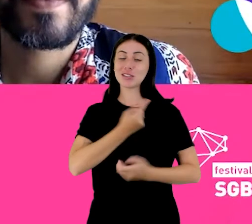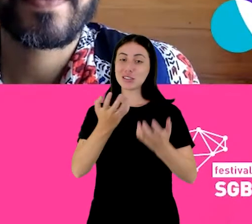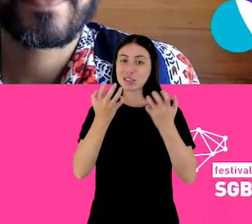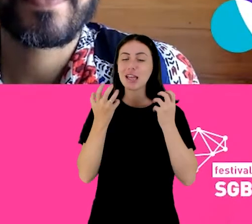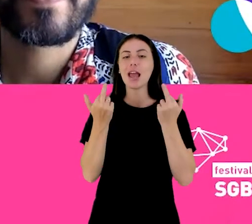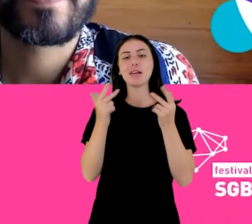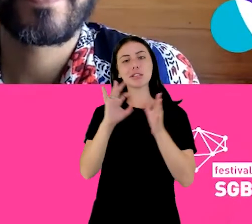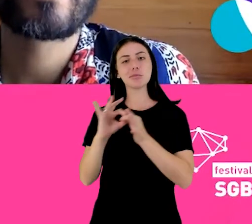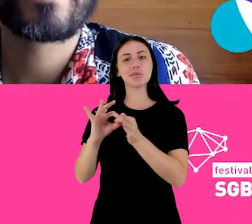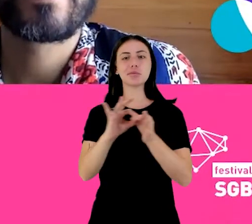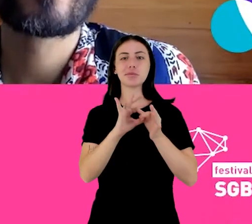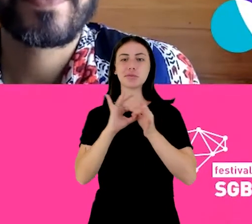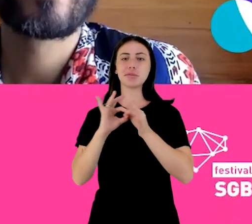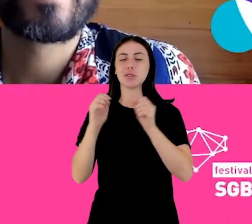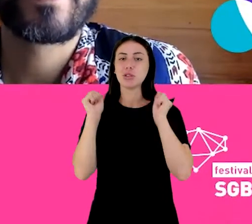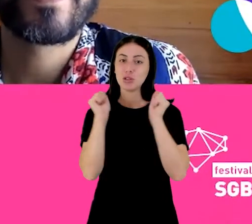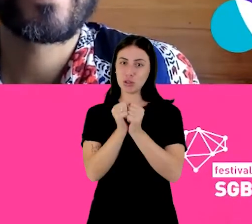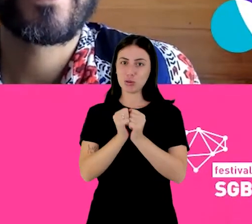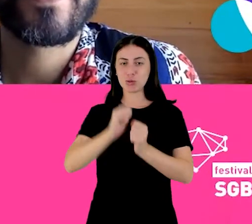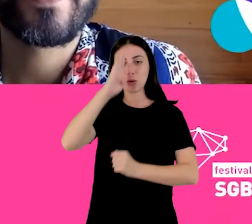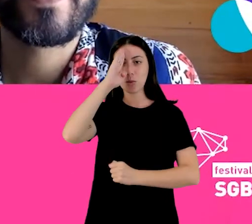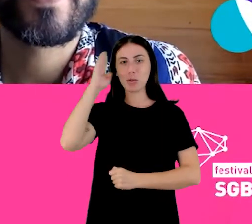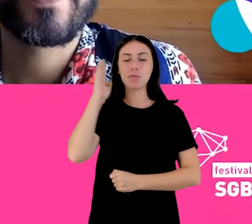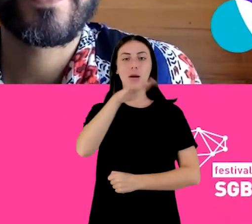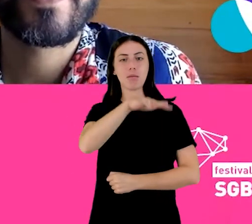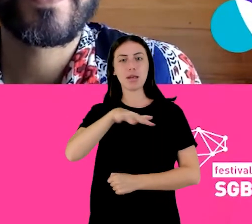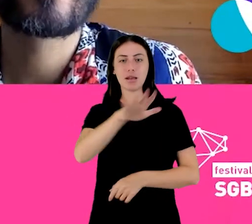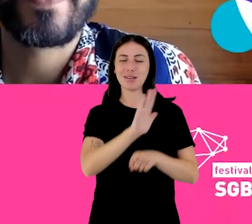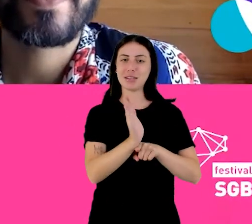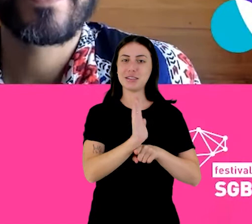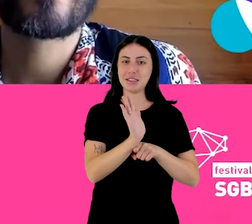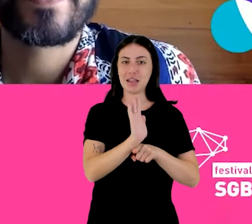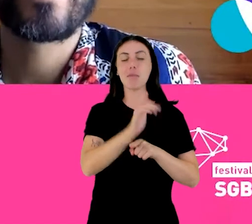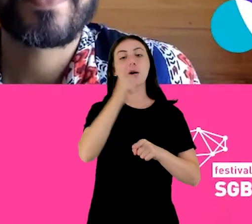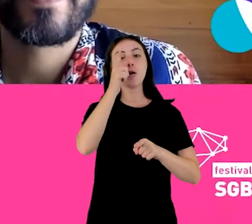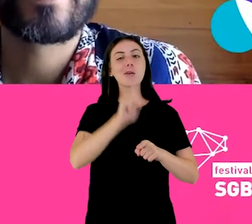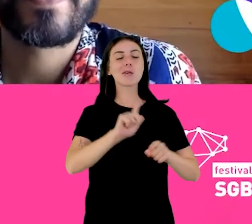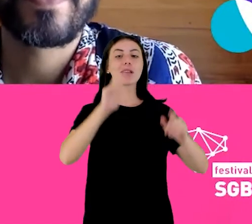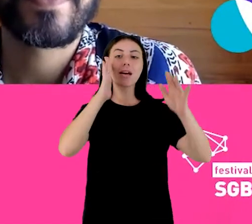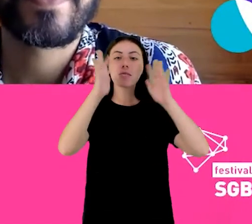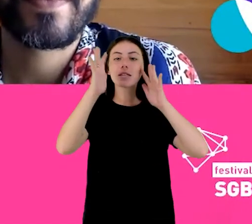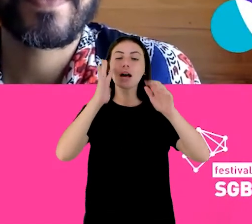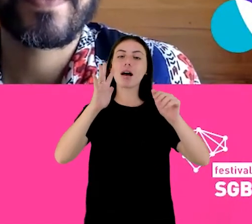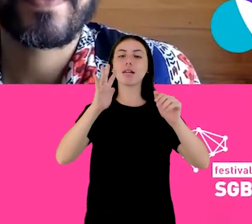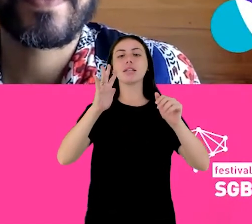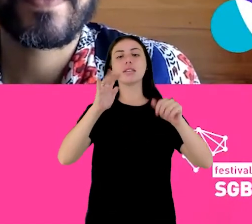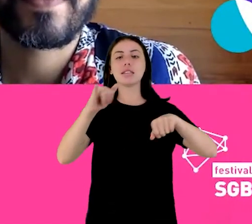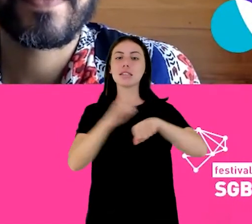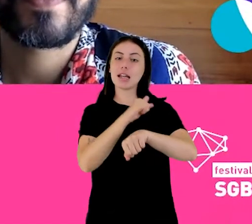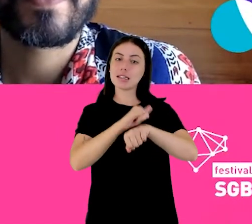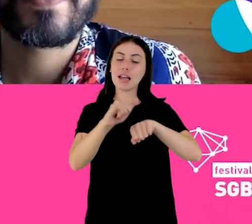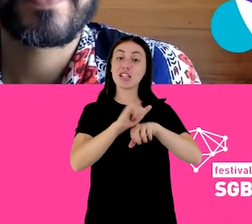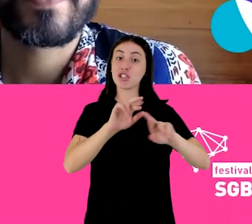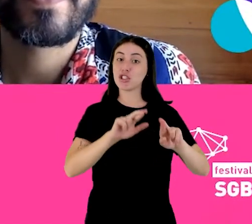está profissionalizando esse mercado. A gente quer que a gente seja acolhido na indústria do cinema, e que é um convite para o cinema